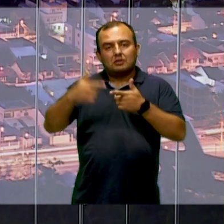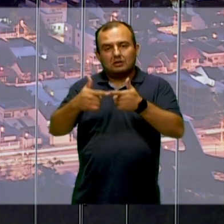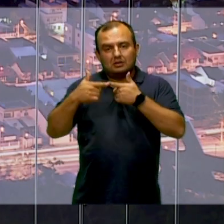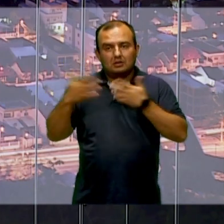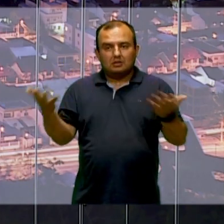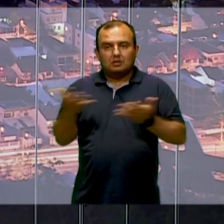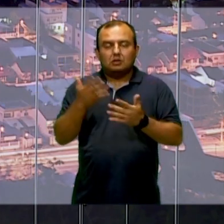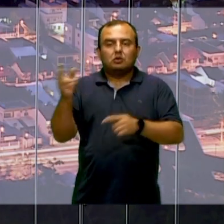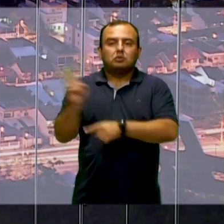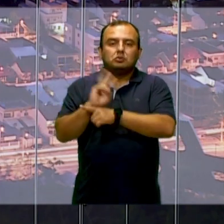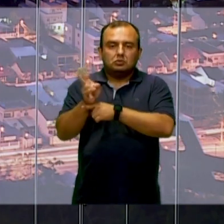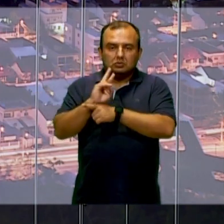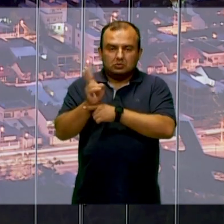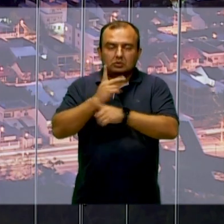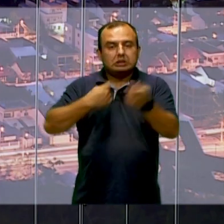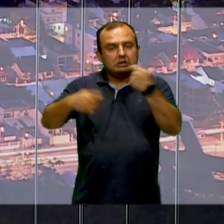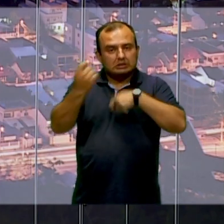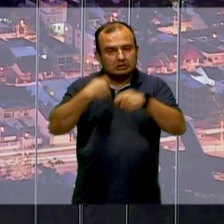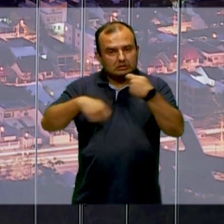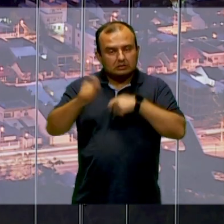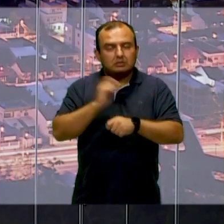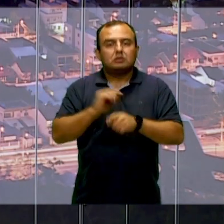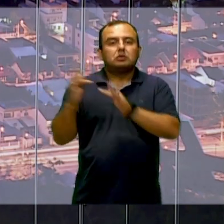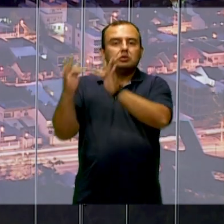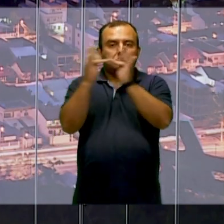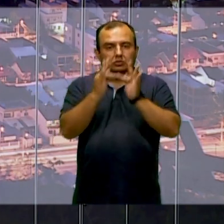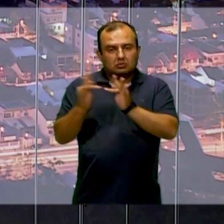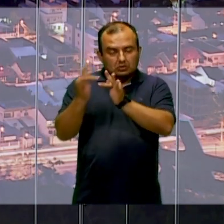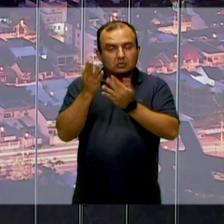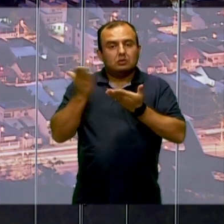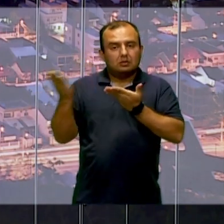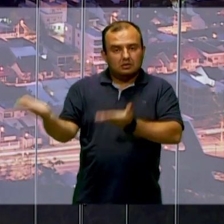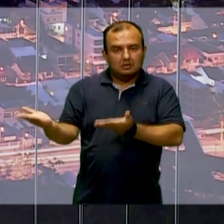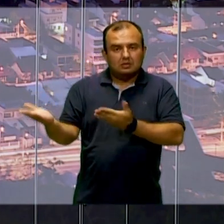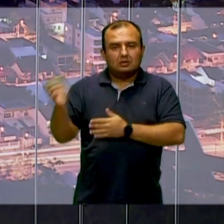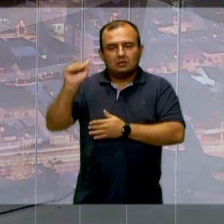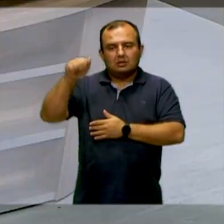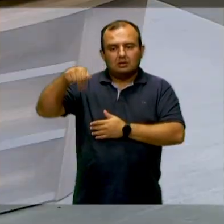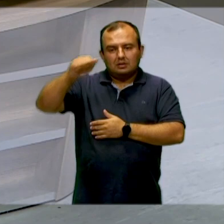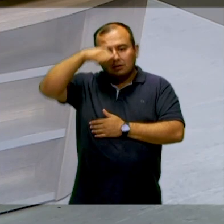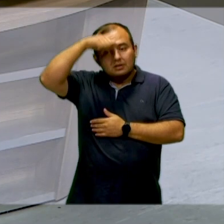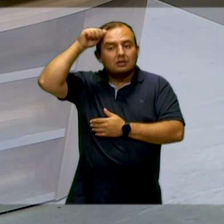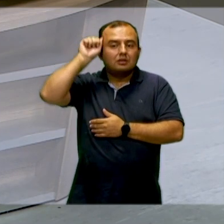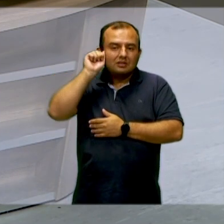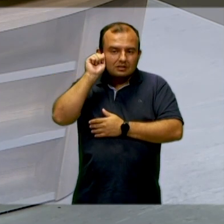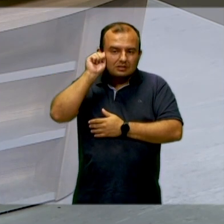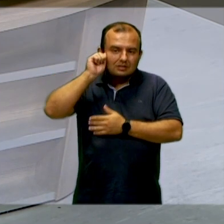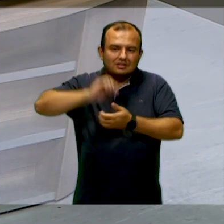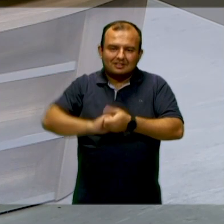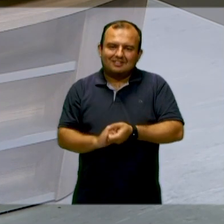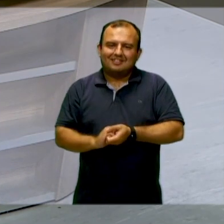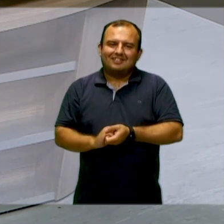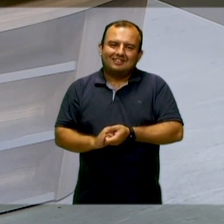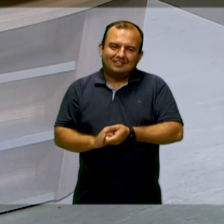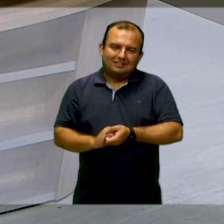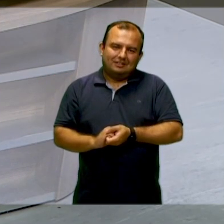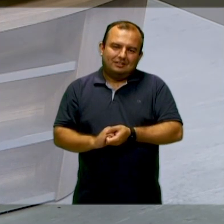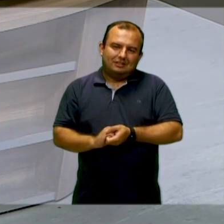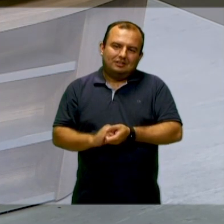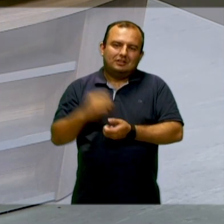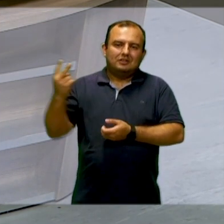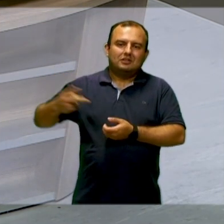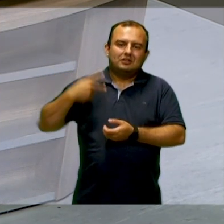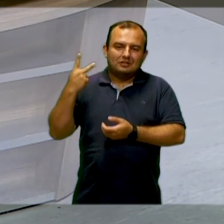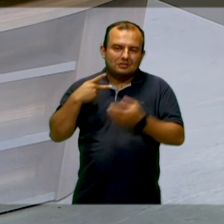e atual superintendente administrativa das fundações, a Ana Carolina Martins. Posso te chamar de